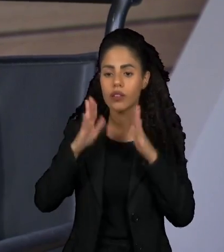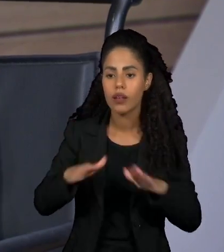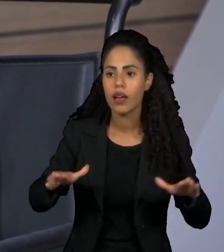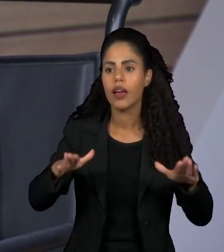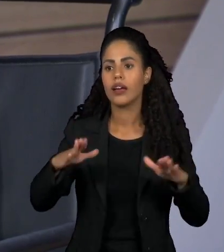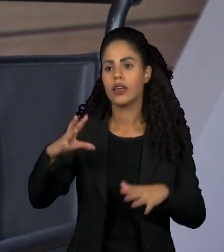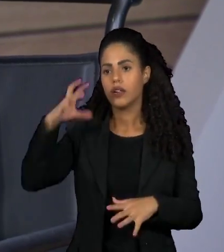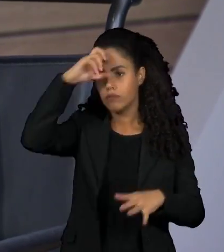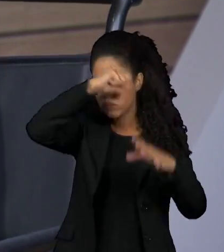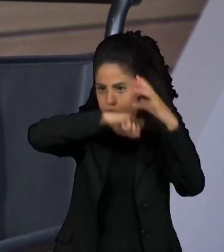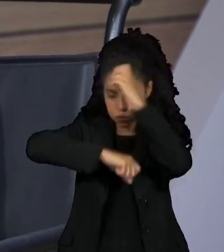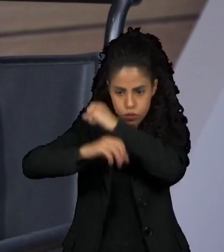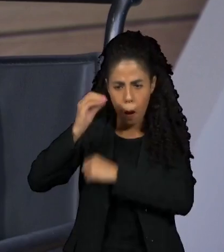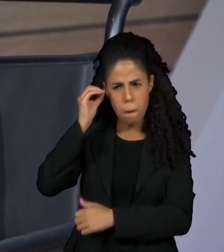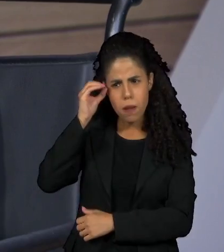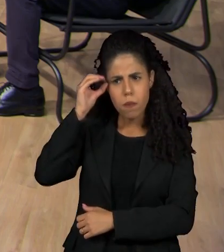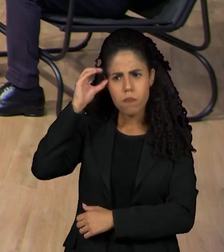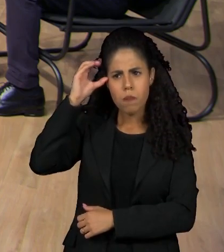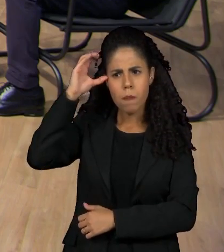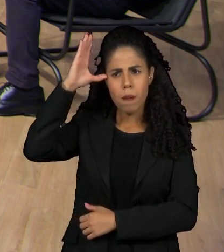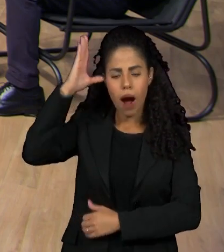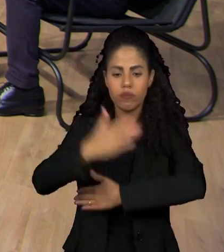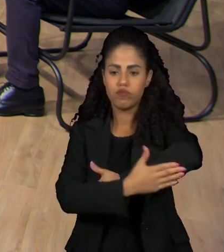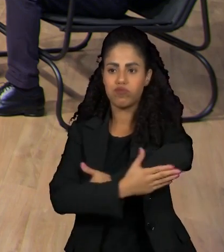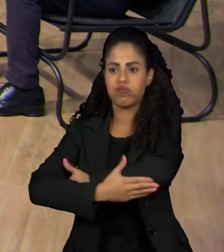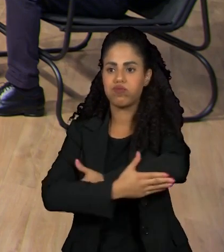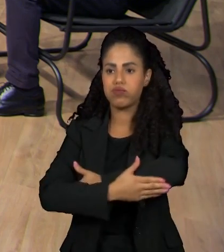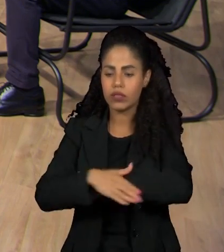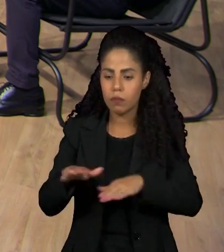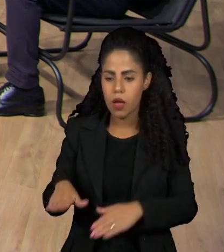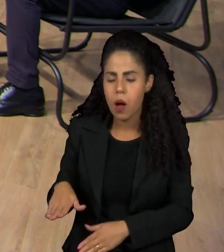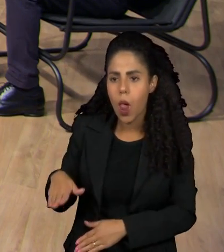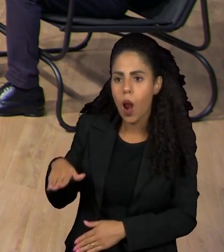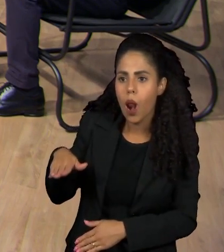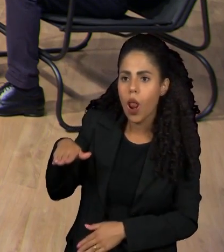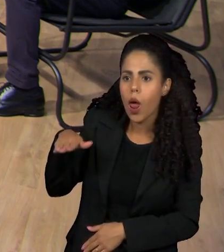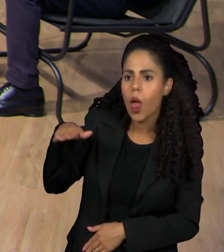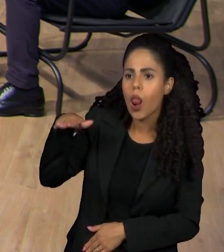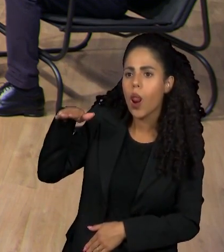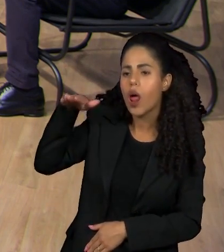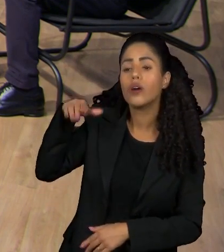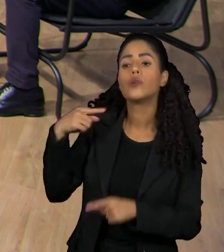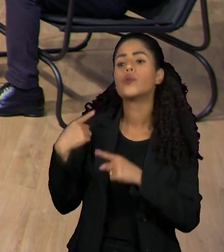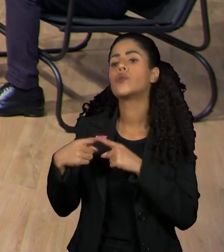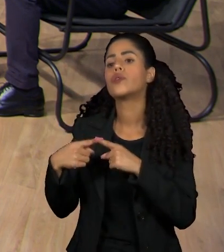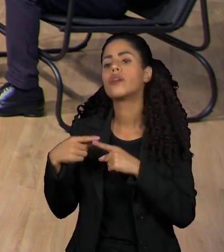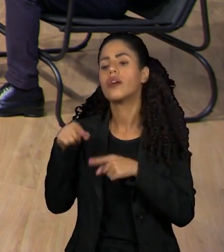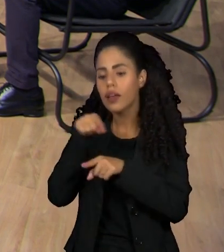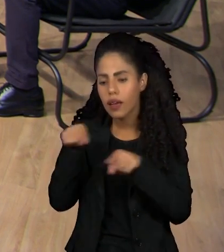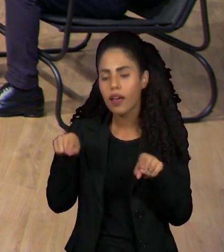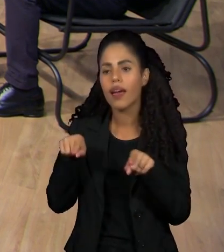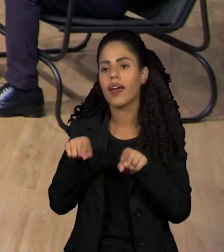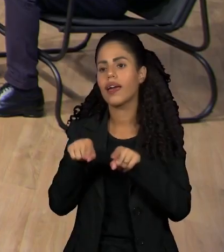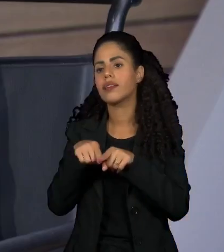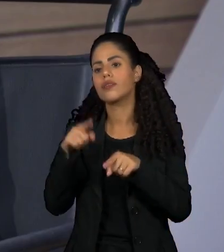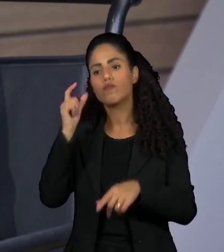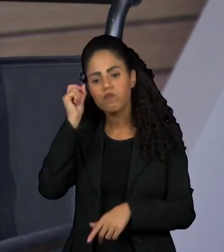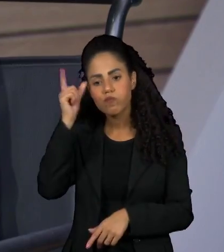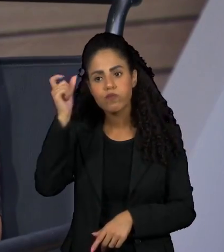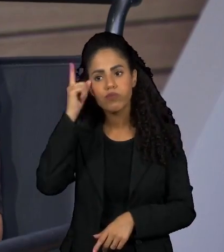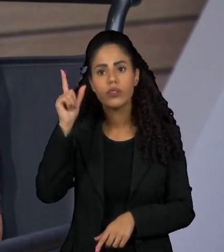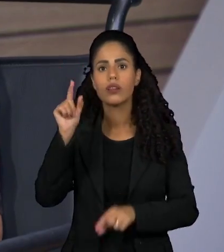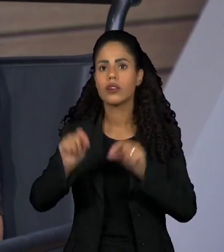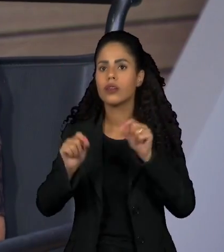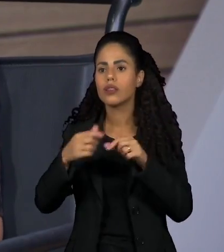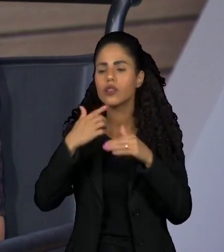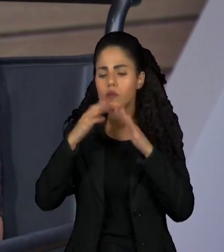de desenvolvimento, os bebês e as crianças que estão crescendo, são janelas críticas para os tóxicos. Então, qualquer